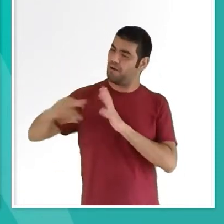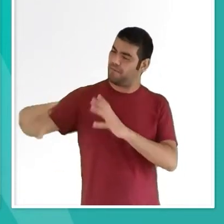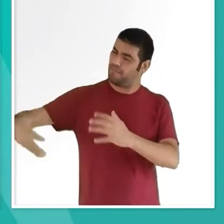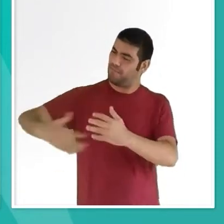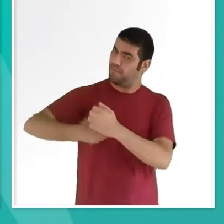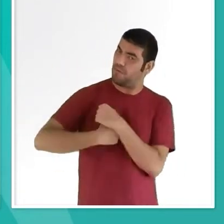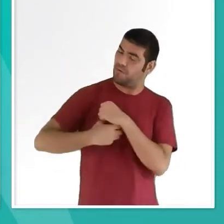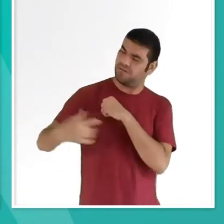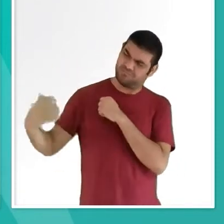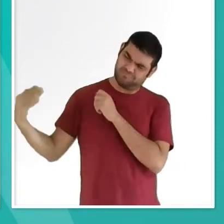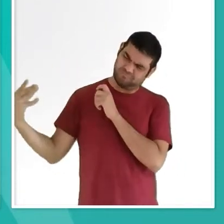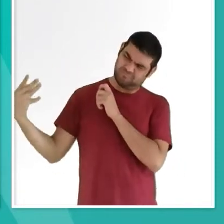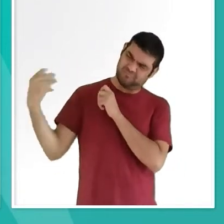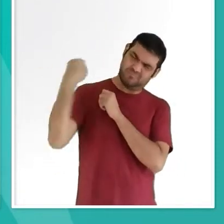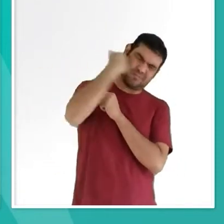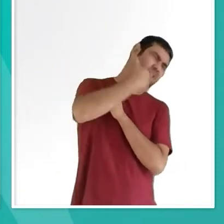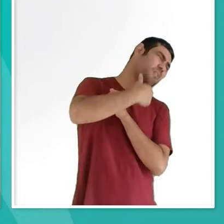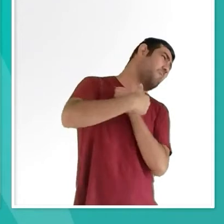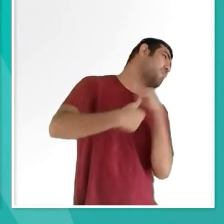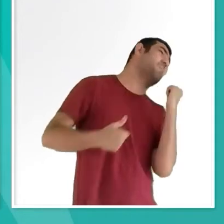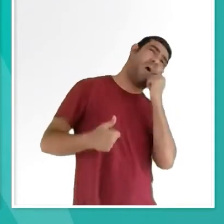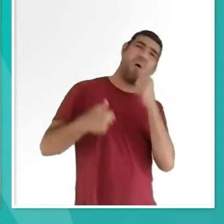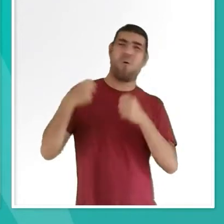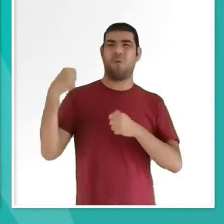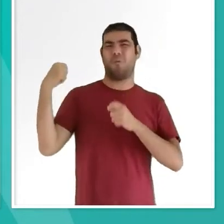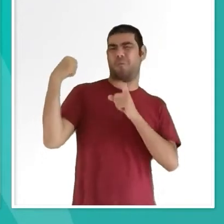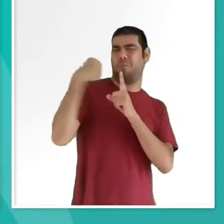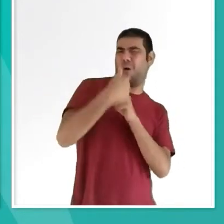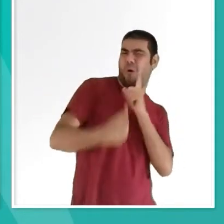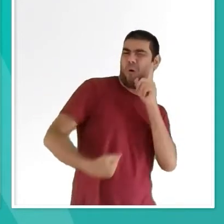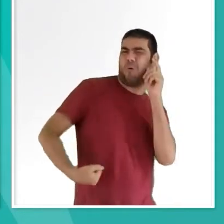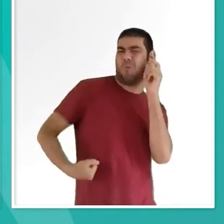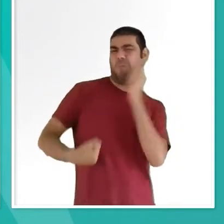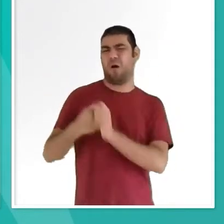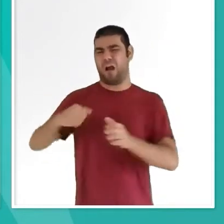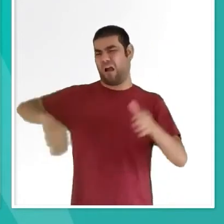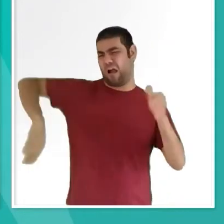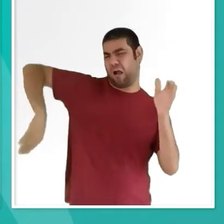com a pancadaria, né? Utilizava soco, chute,